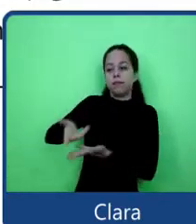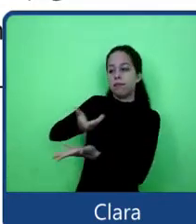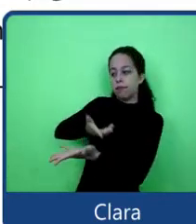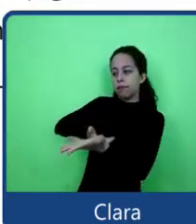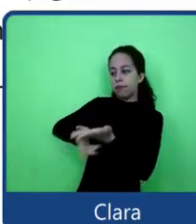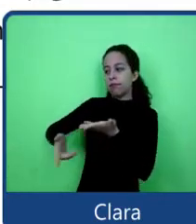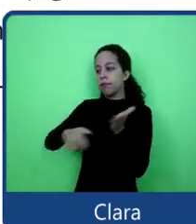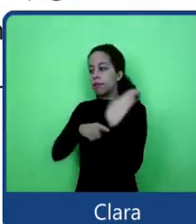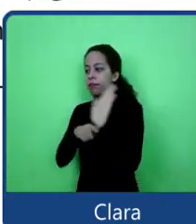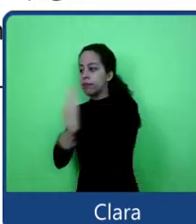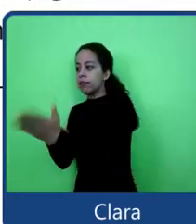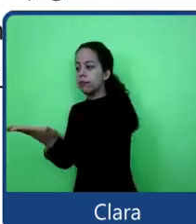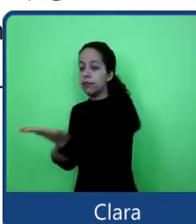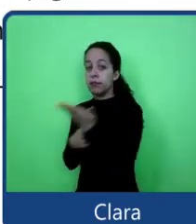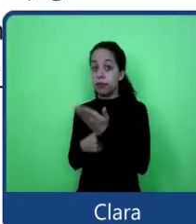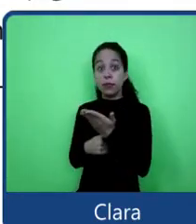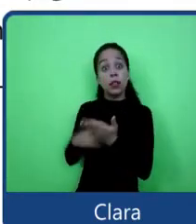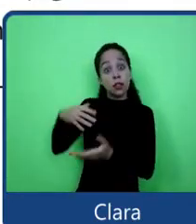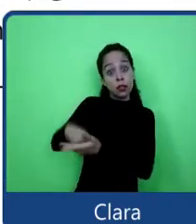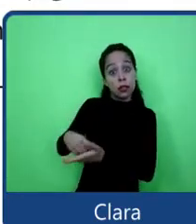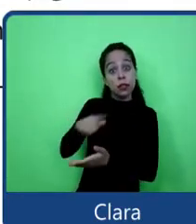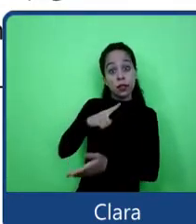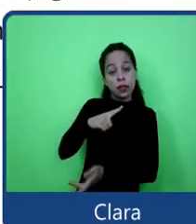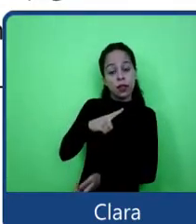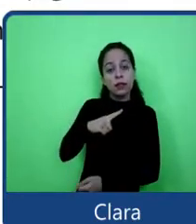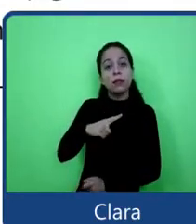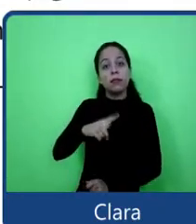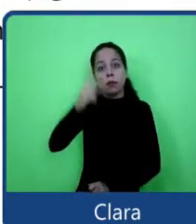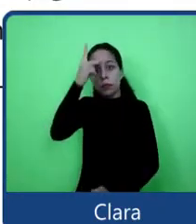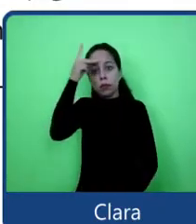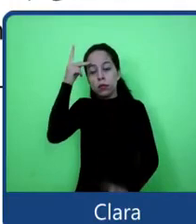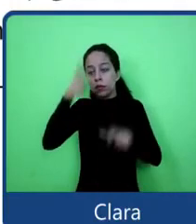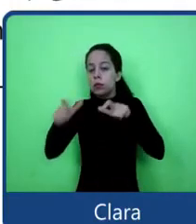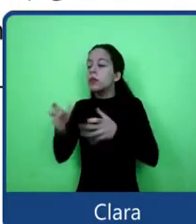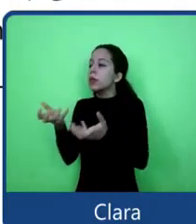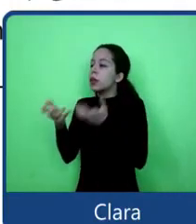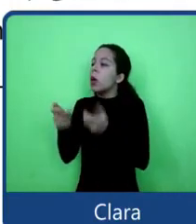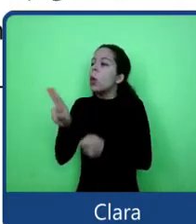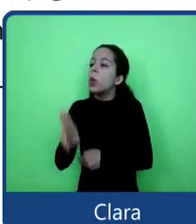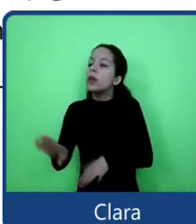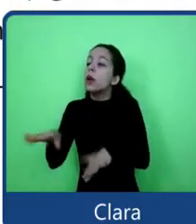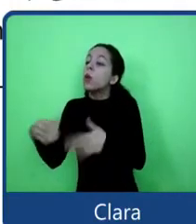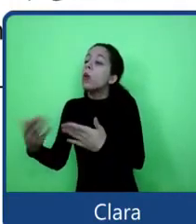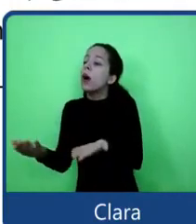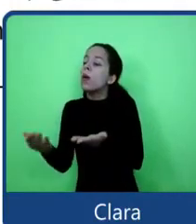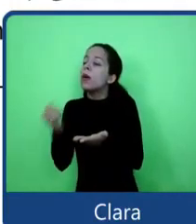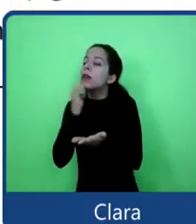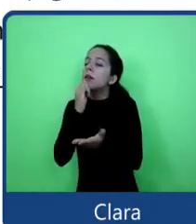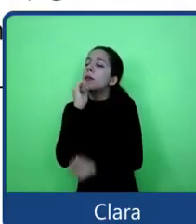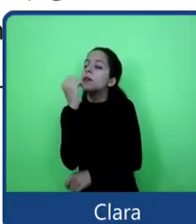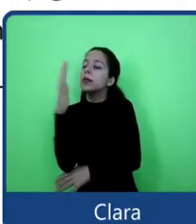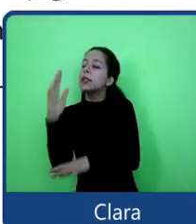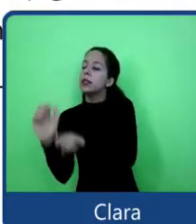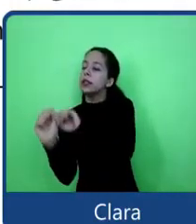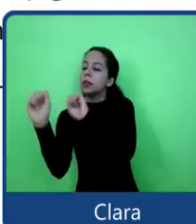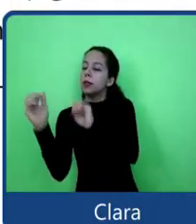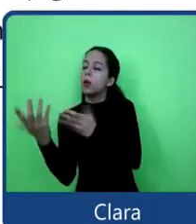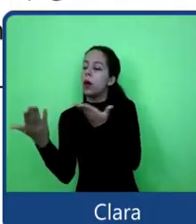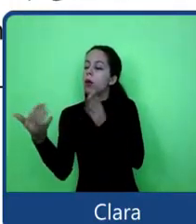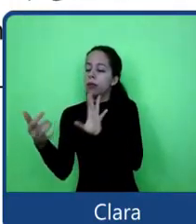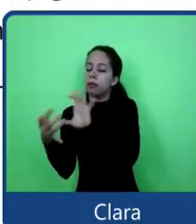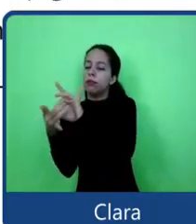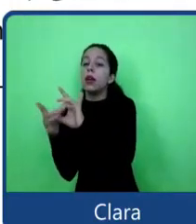sociedades optam por usar os ecossistemas de que dependem. Ou seja, está nas mãos dos